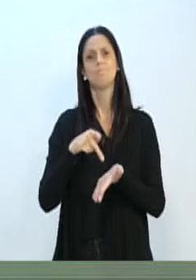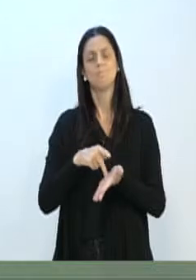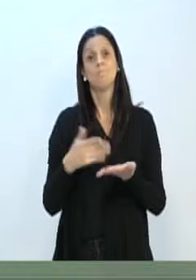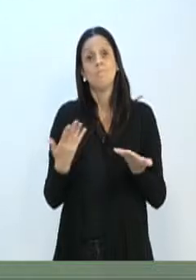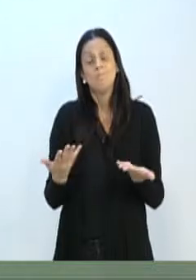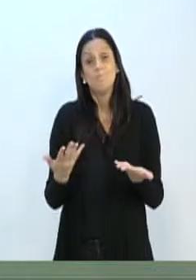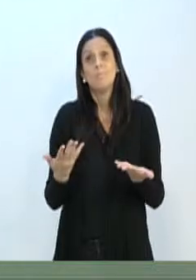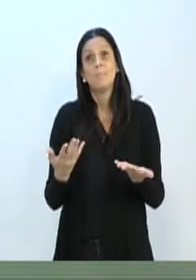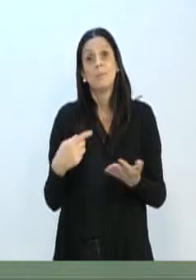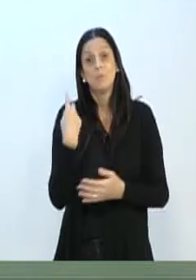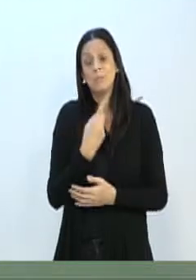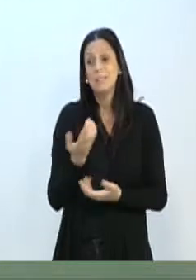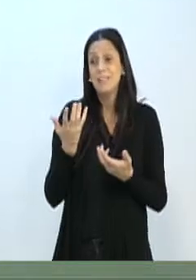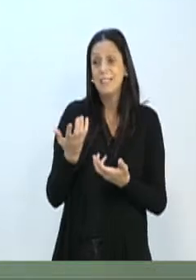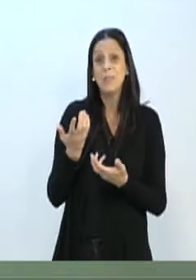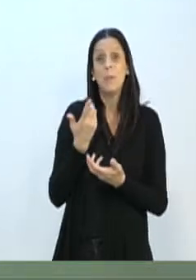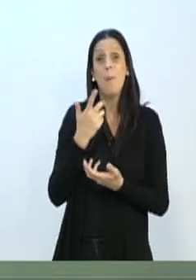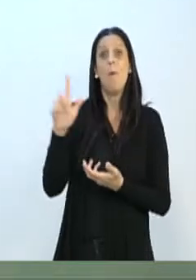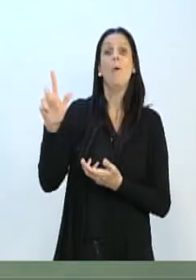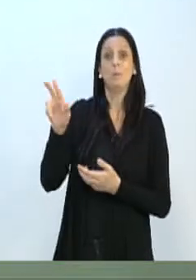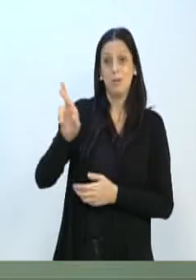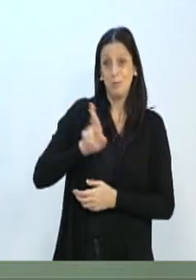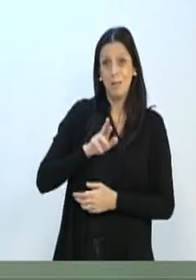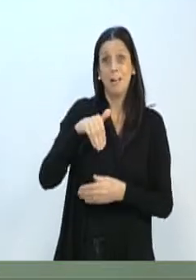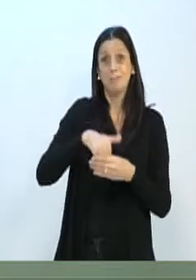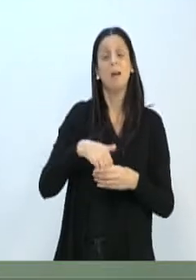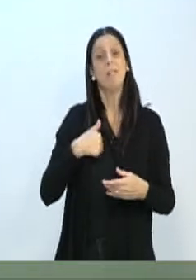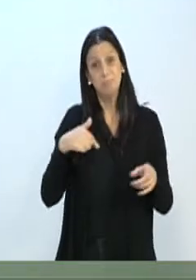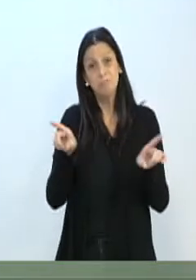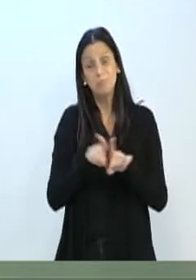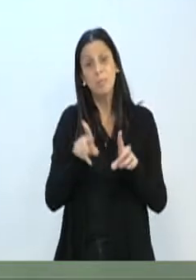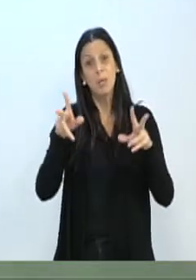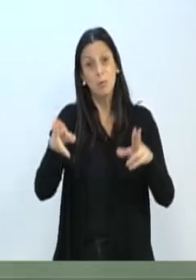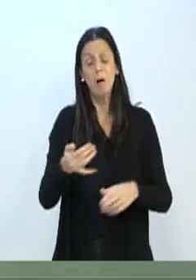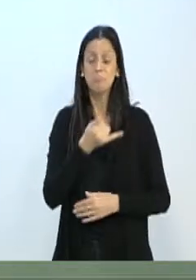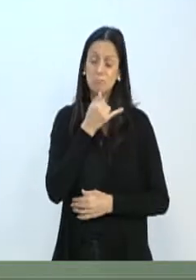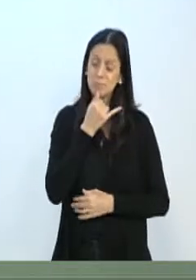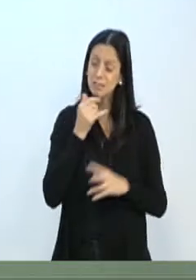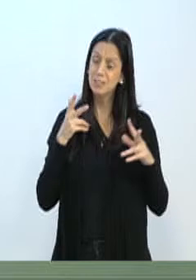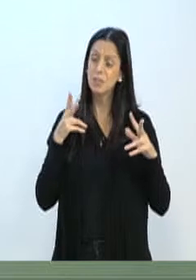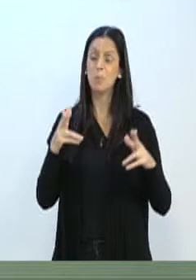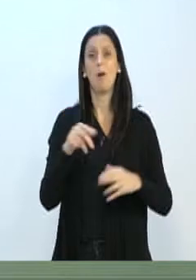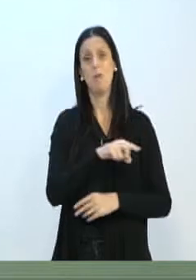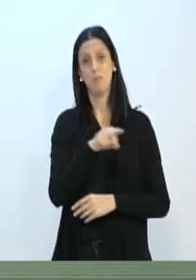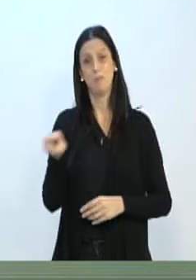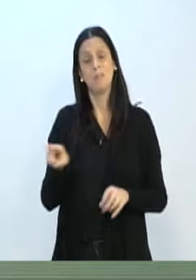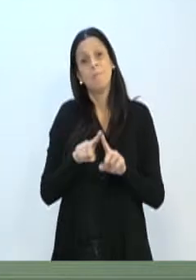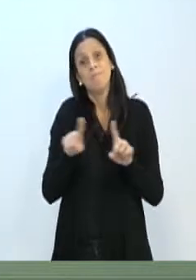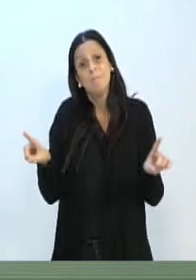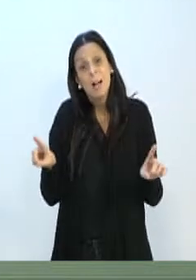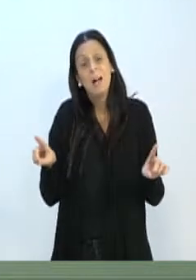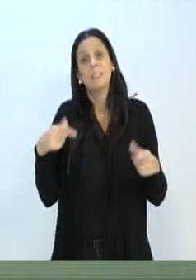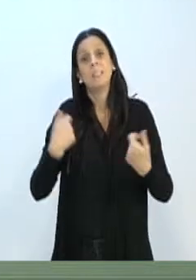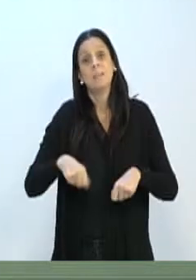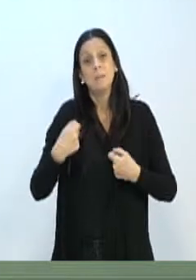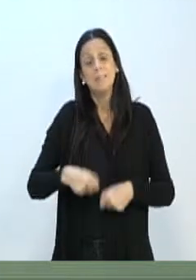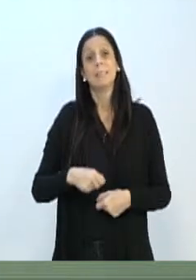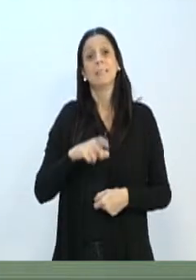Esperavam outra coisa. Eu também estou tão chateado, tão triste quanto você. Mas nós temos que ter a cabeça no lugar.